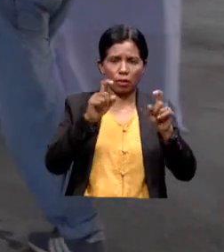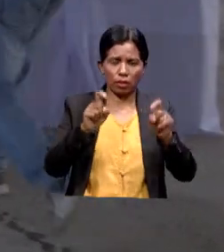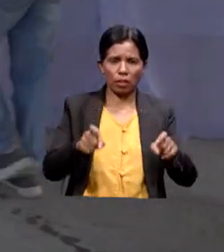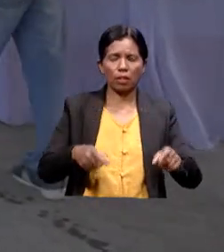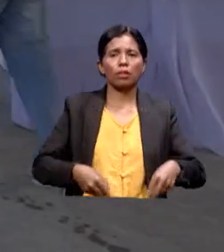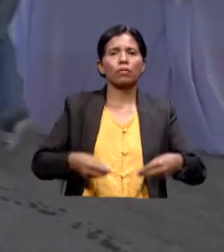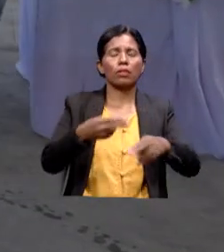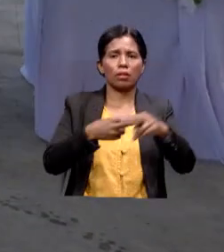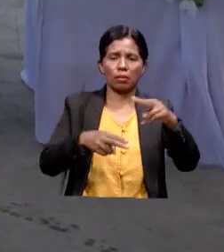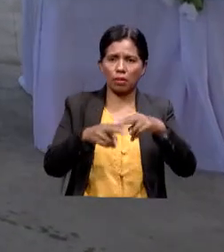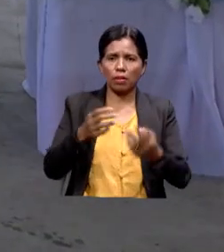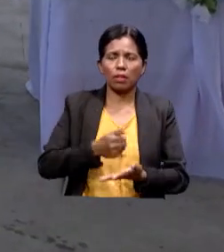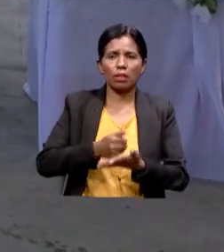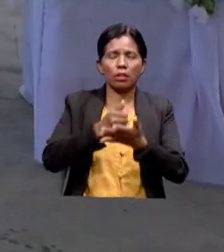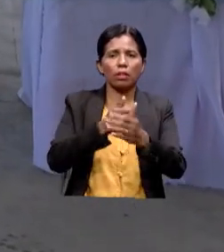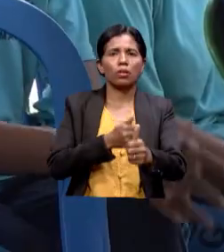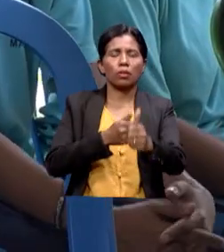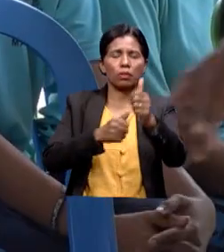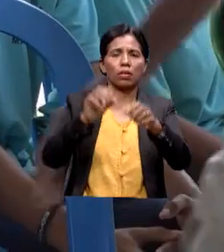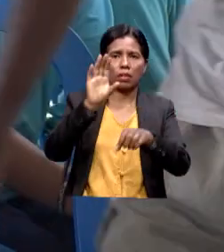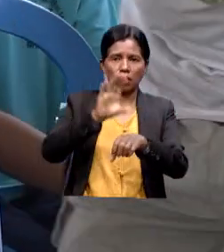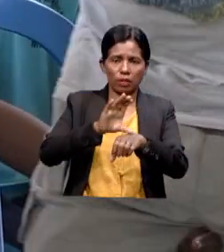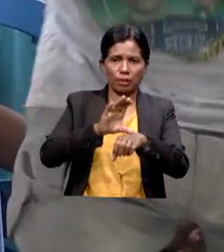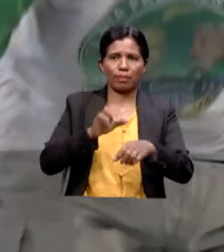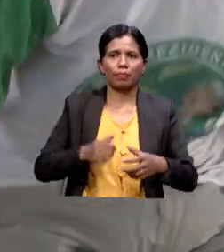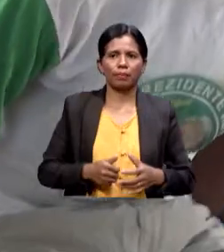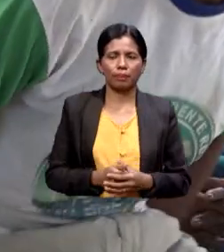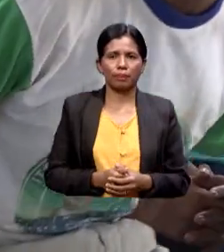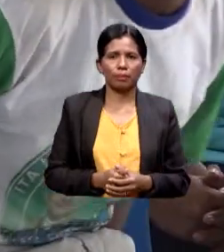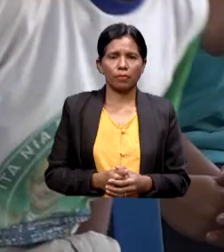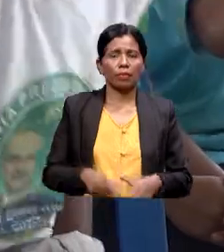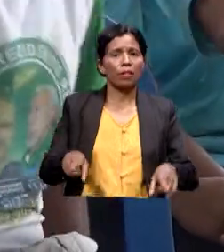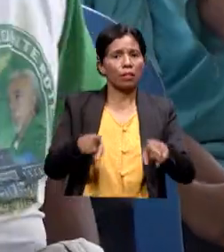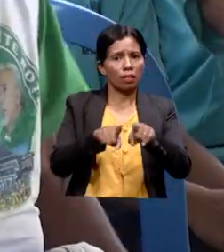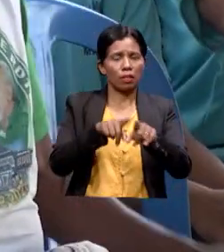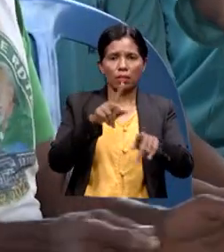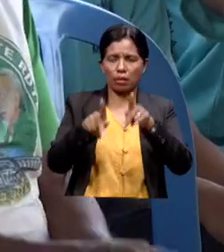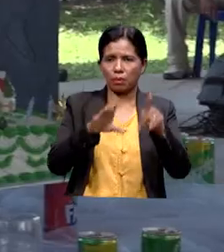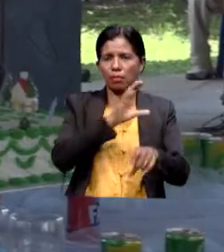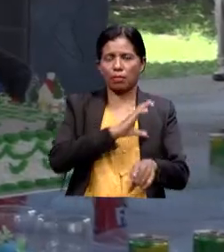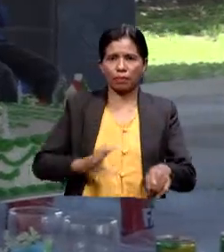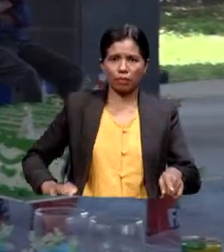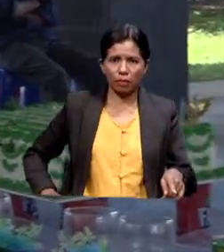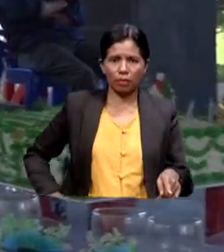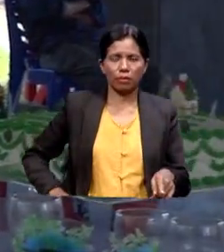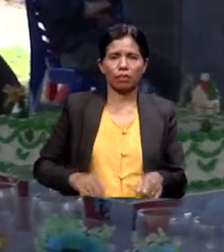Liman Bamalu, Tirdotrina Igreja Nian. Luder Cristão,